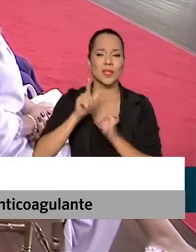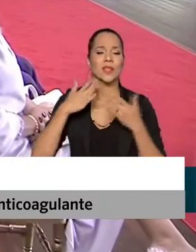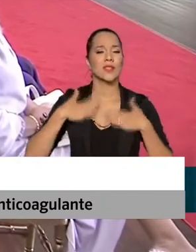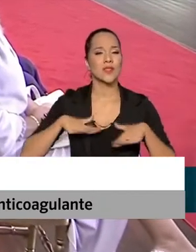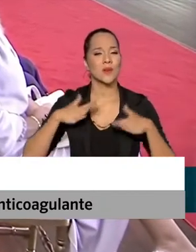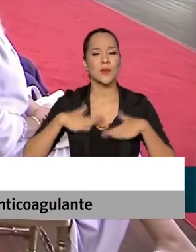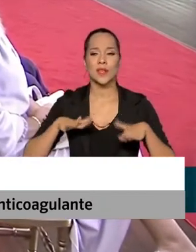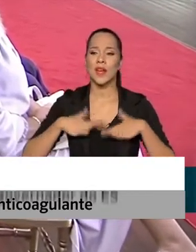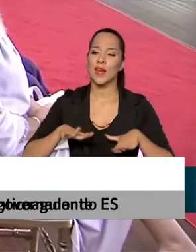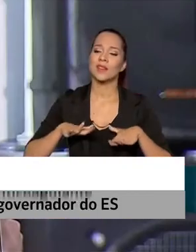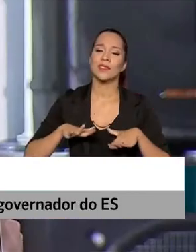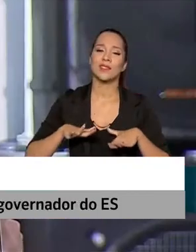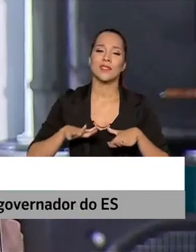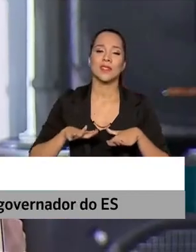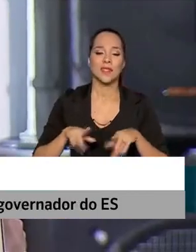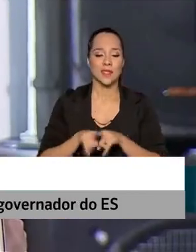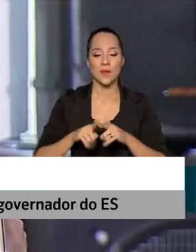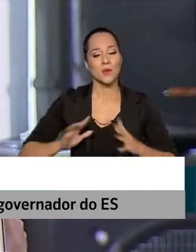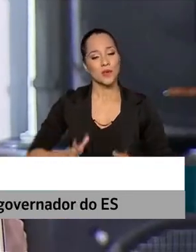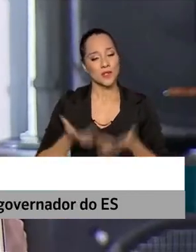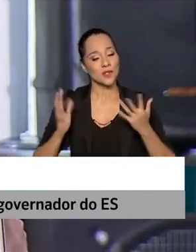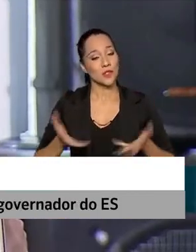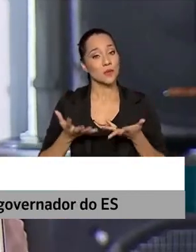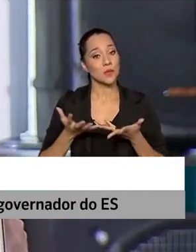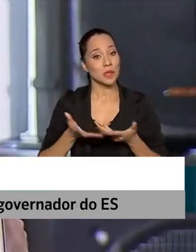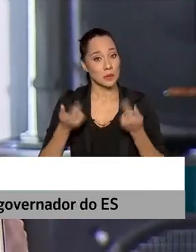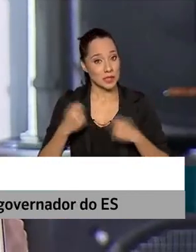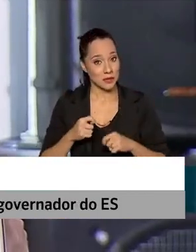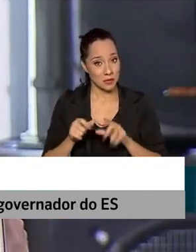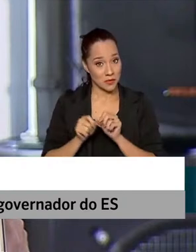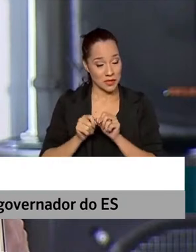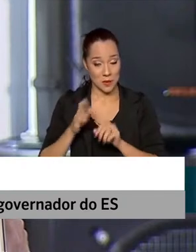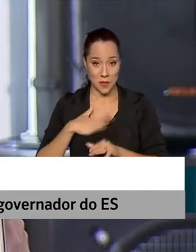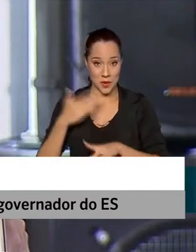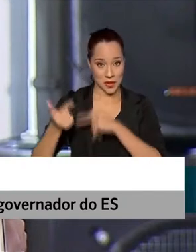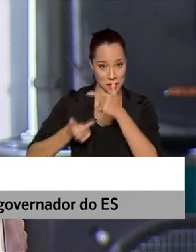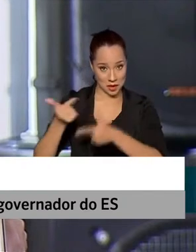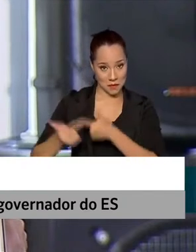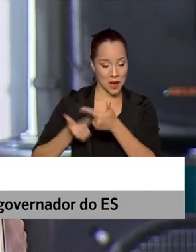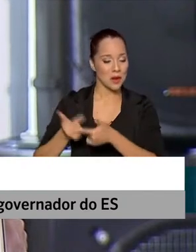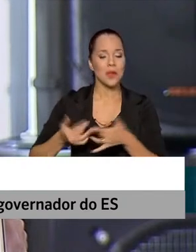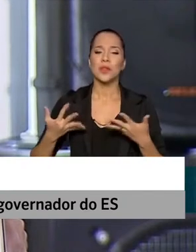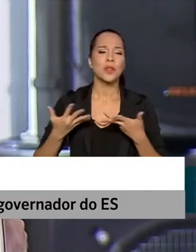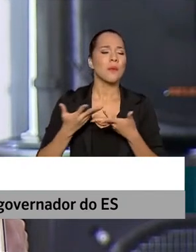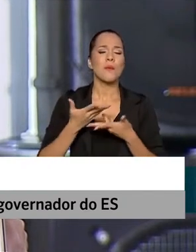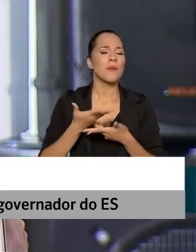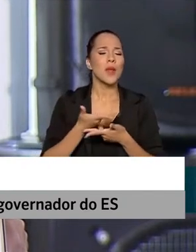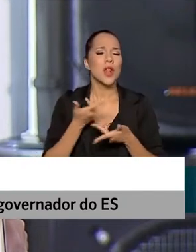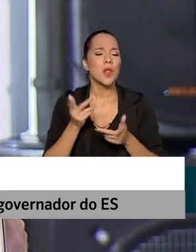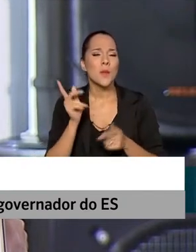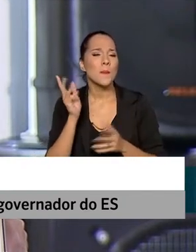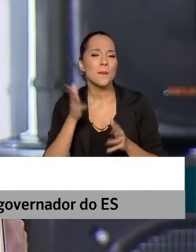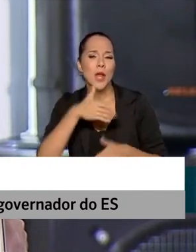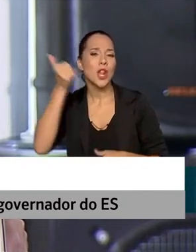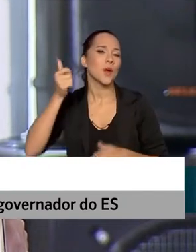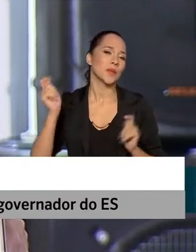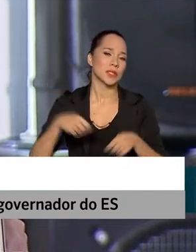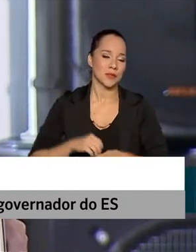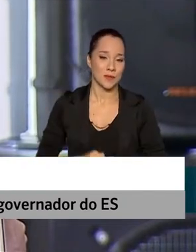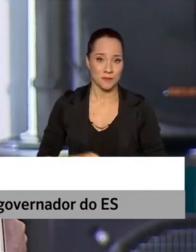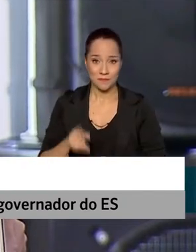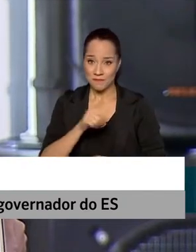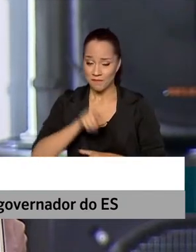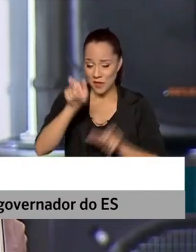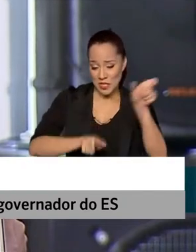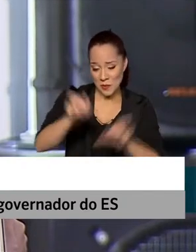e o estímulo necessários para a realização do meu trabalho da melhor maneira possível. Vocês são